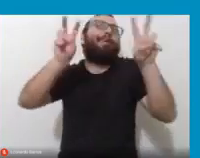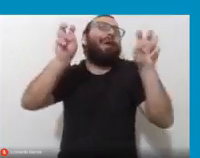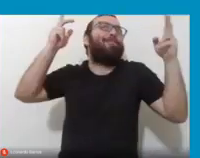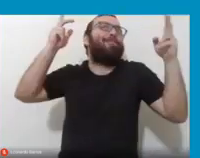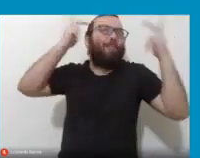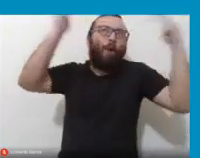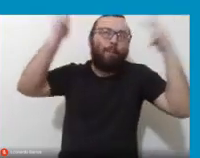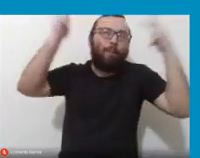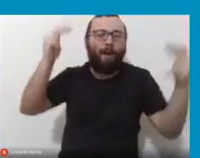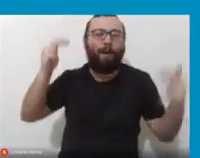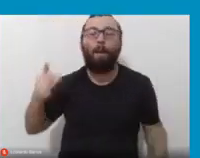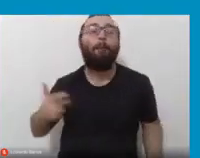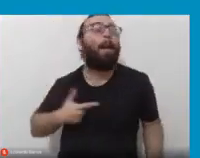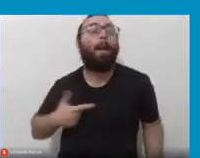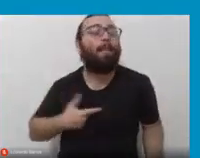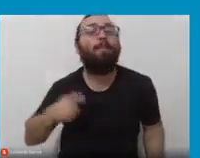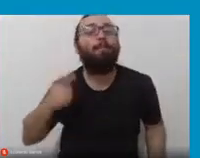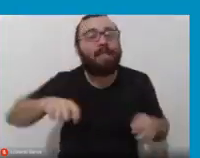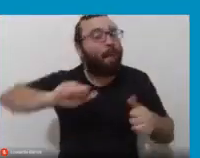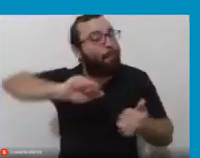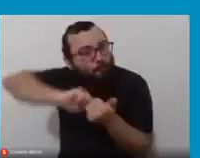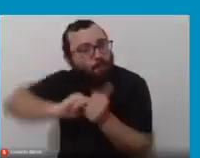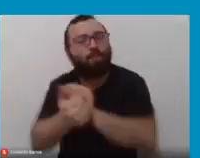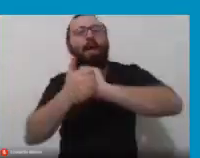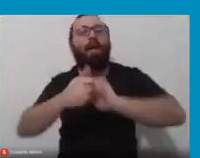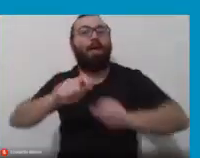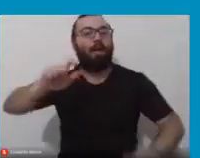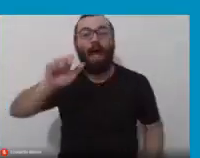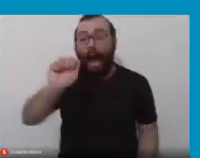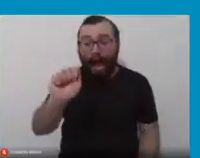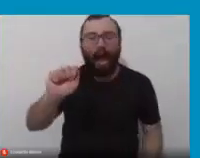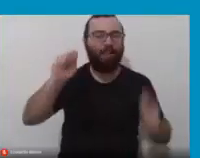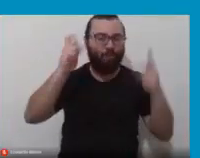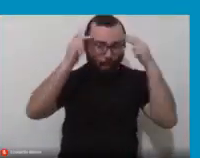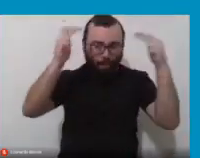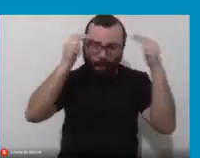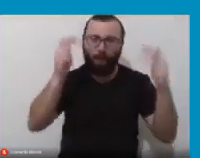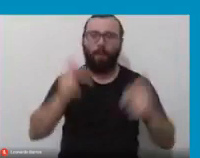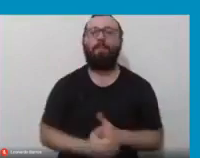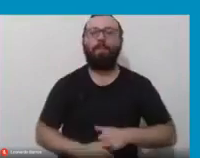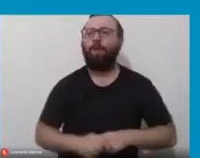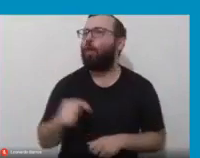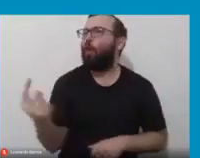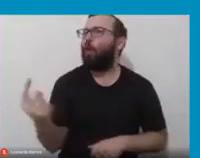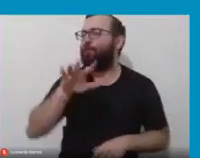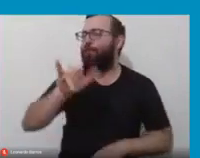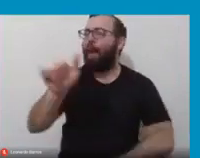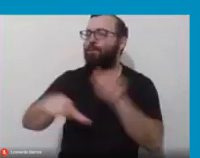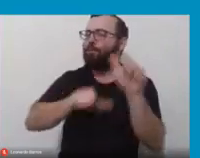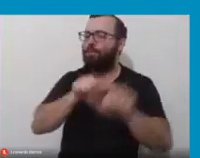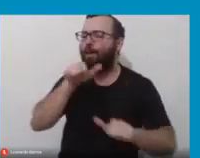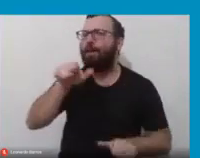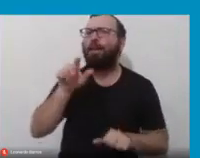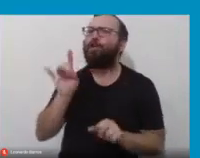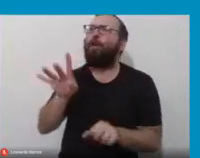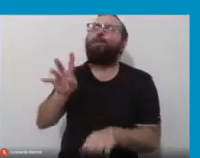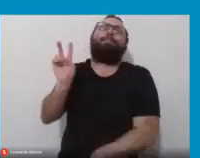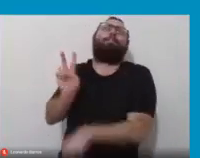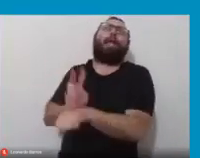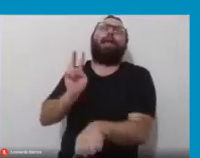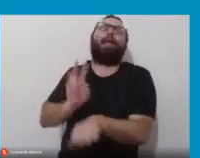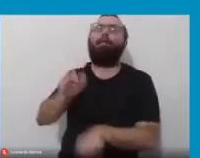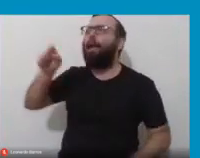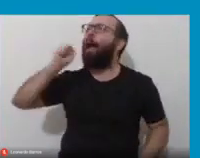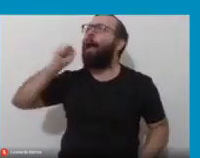mim tem que ser anormalizado, para que a gente consiga mudar as coisas. Não vamos conseguir mudar essa realidade esperando que esse